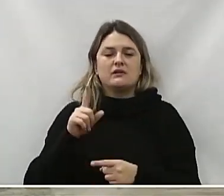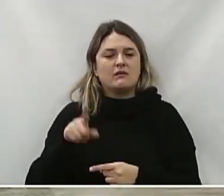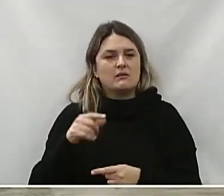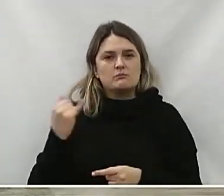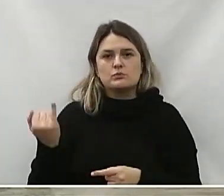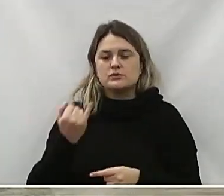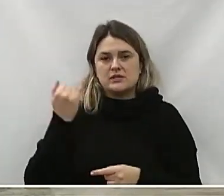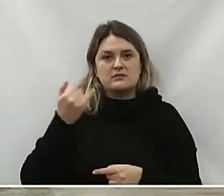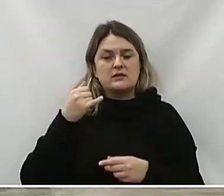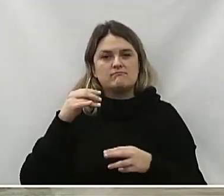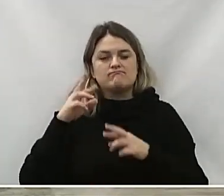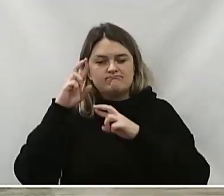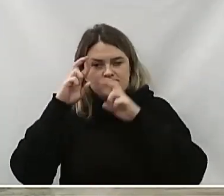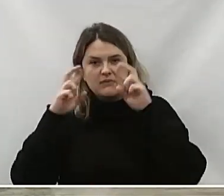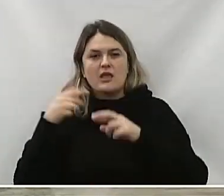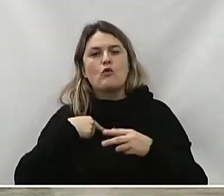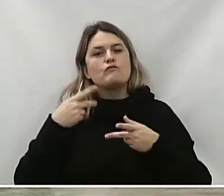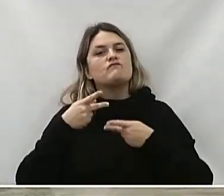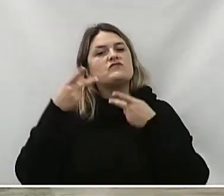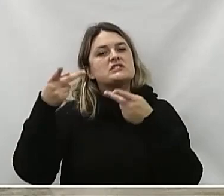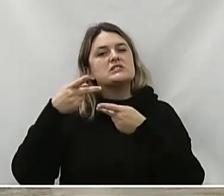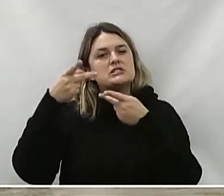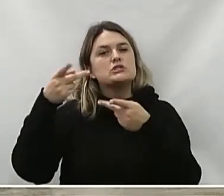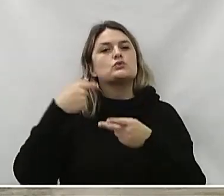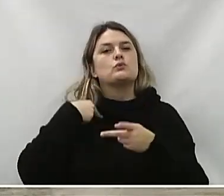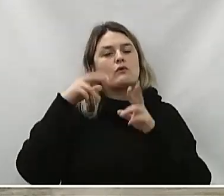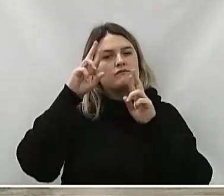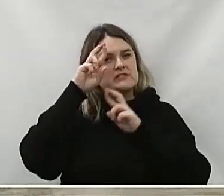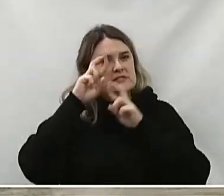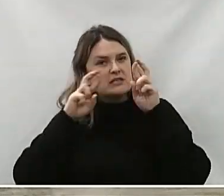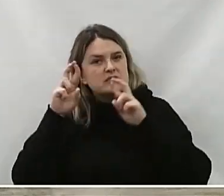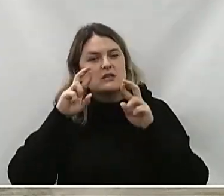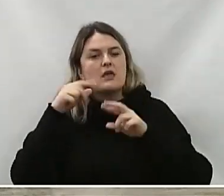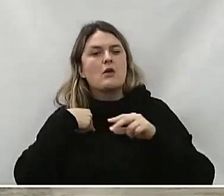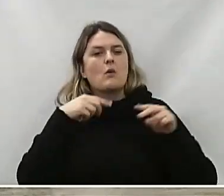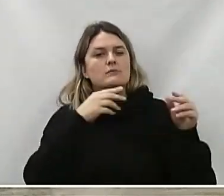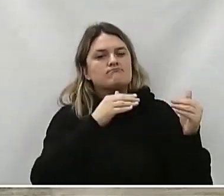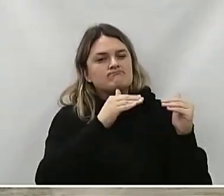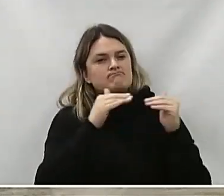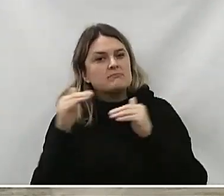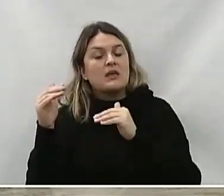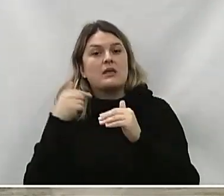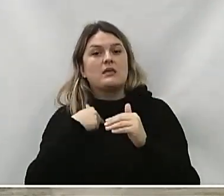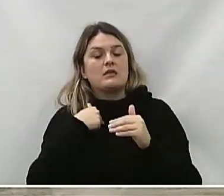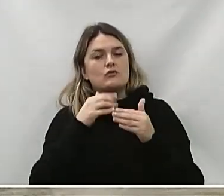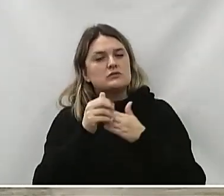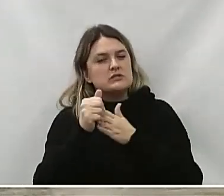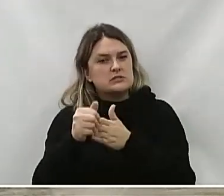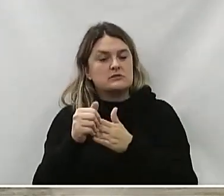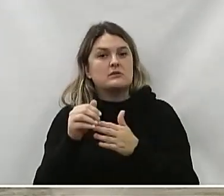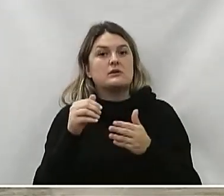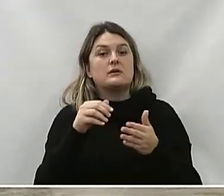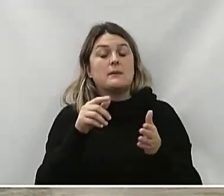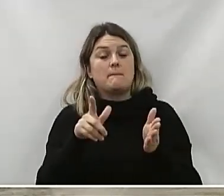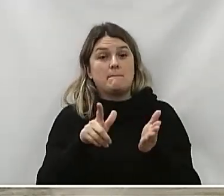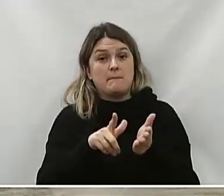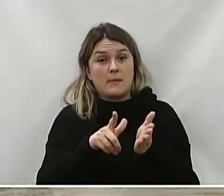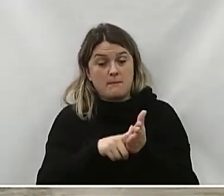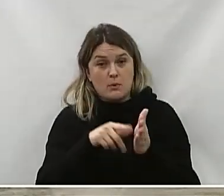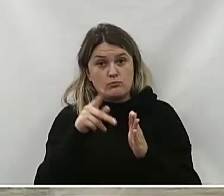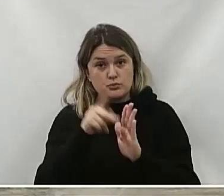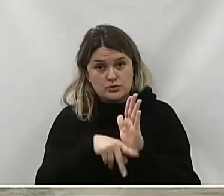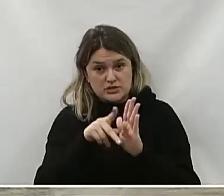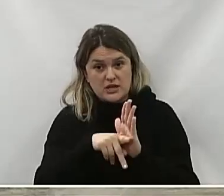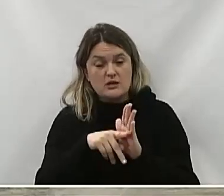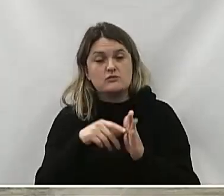e estamos visitando estou visitando fiscalizando vendo esse é o papel do vereador além de trazer projetos importantes para sua